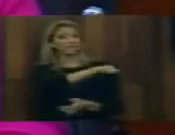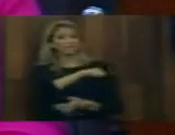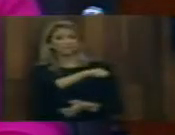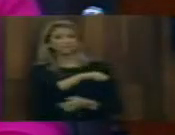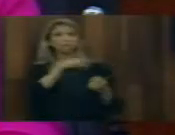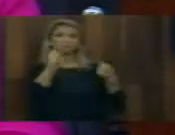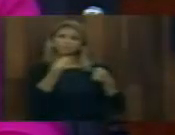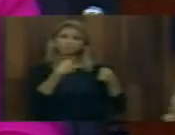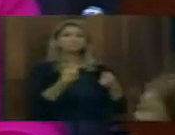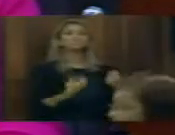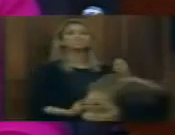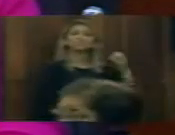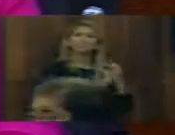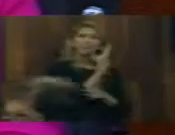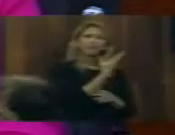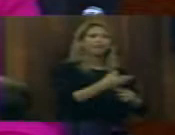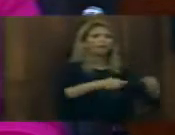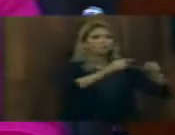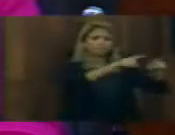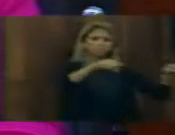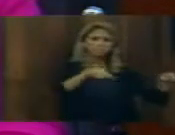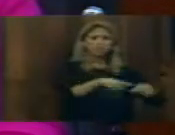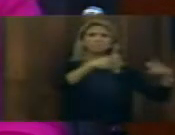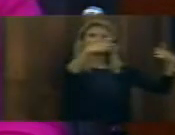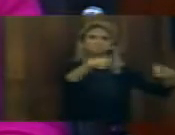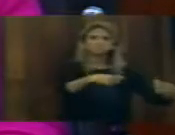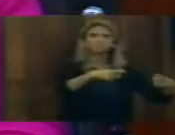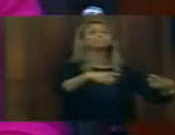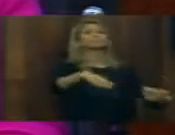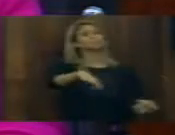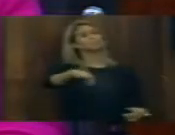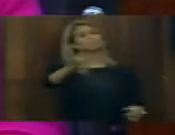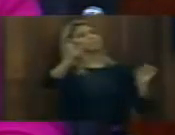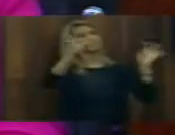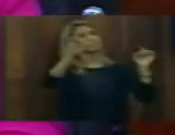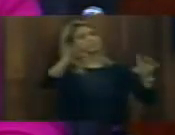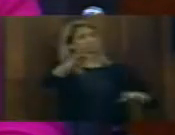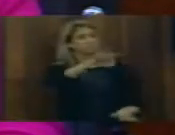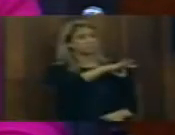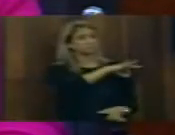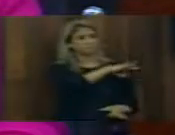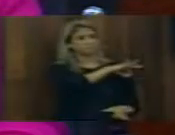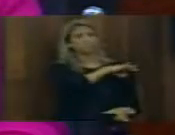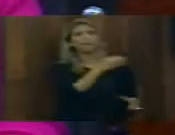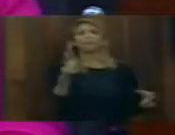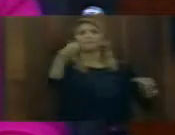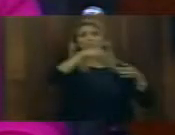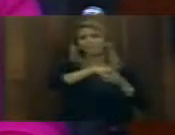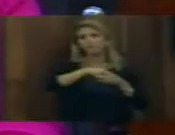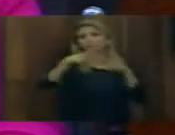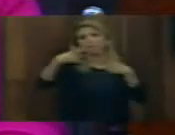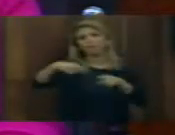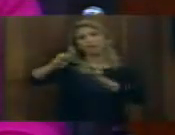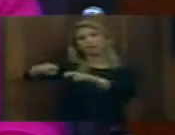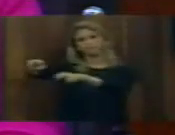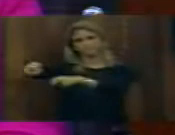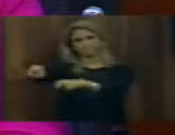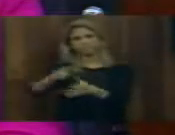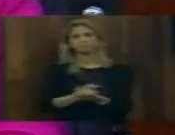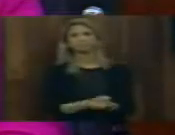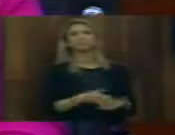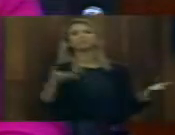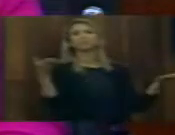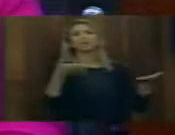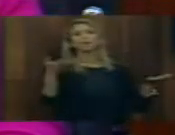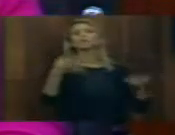de um posto policial na zona rural no Angelim. Requerimento 0255-2019, Jefferson Vidal Pinheiro,